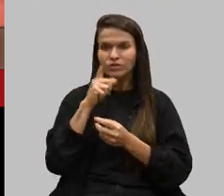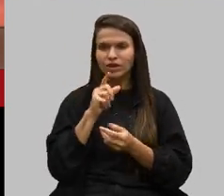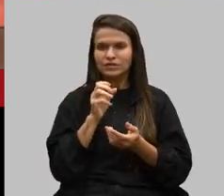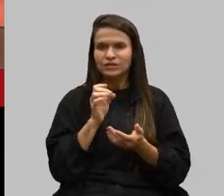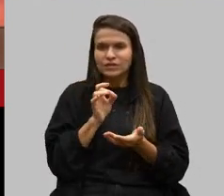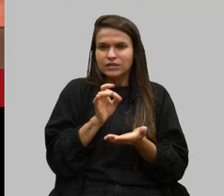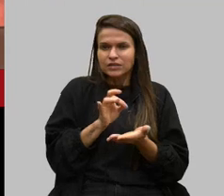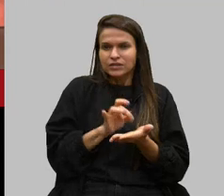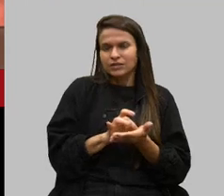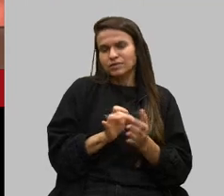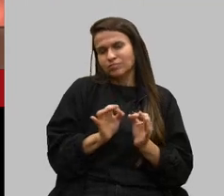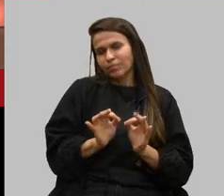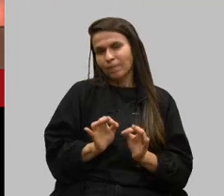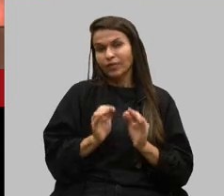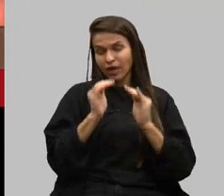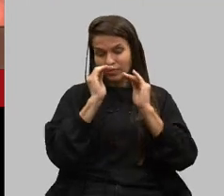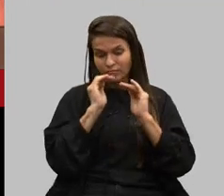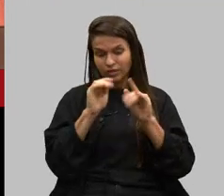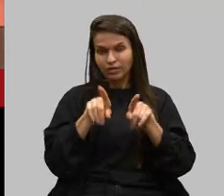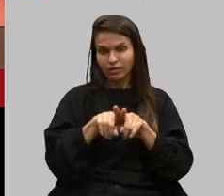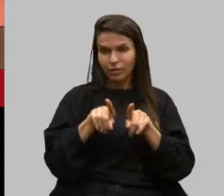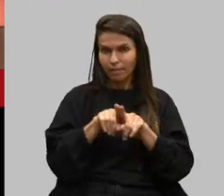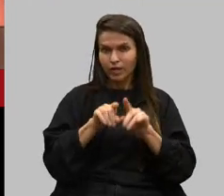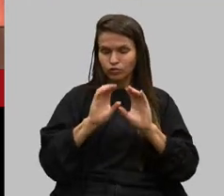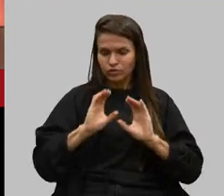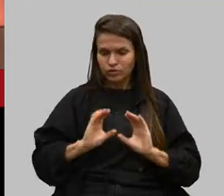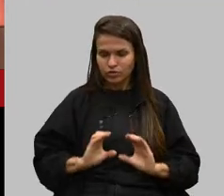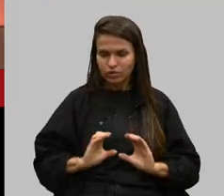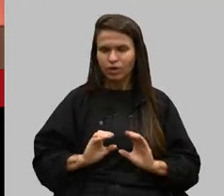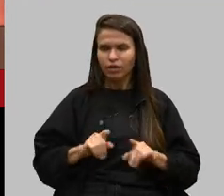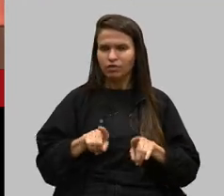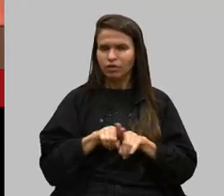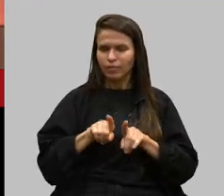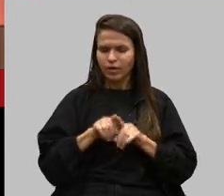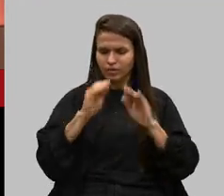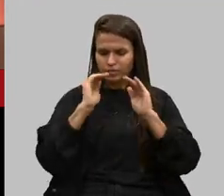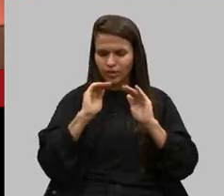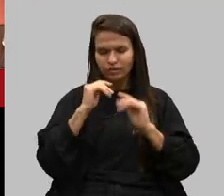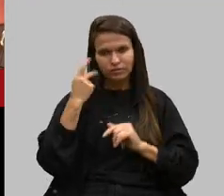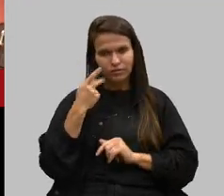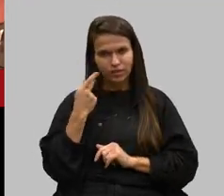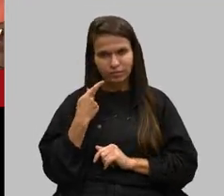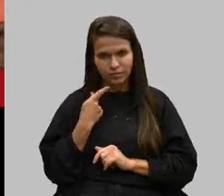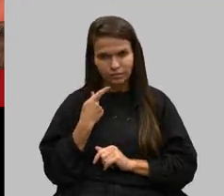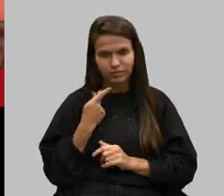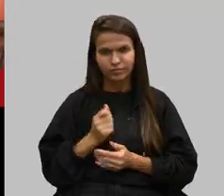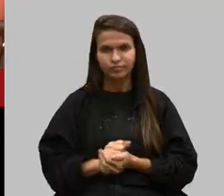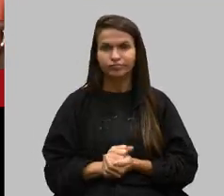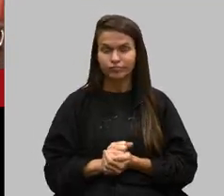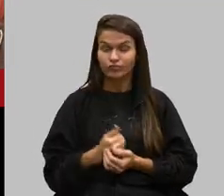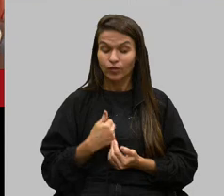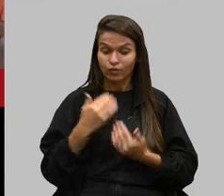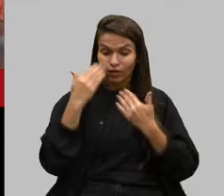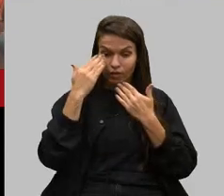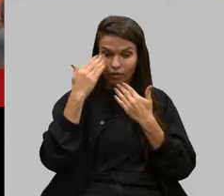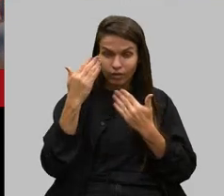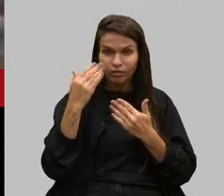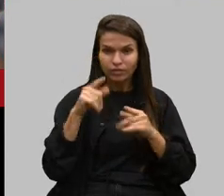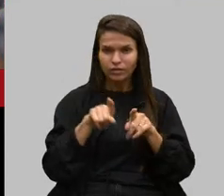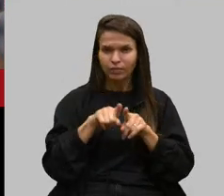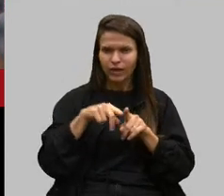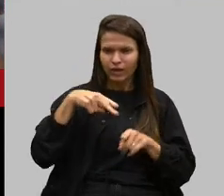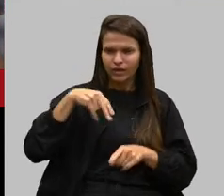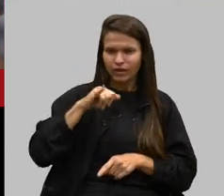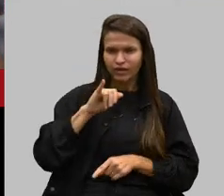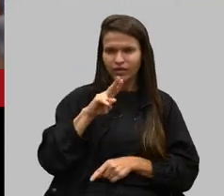porque sinal tá respeitando o cidadão respeitando os parlamentares então mais para te agradecer aa também toda sua